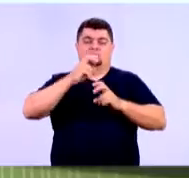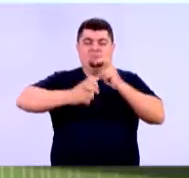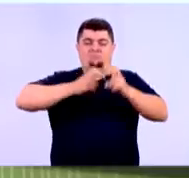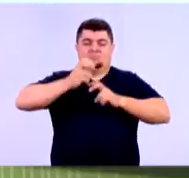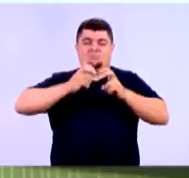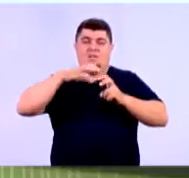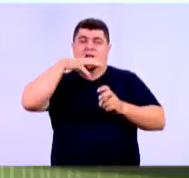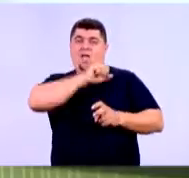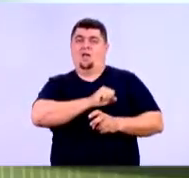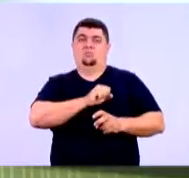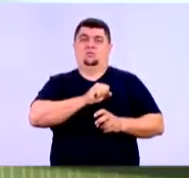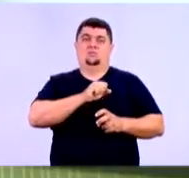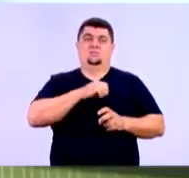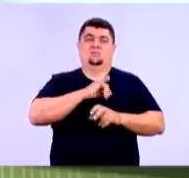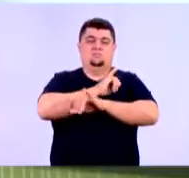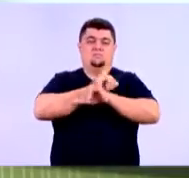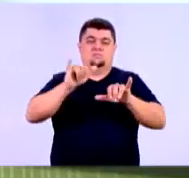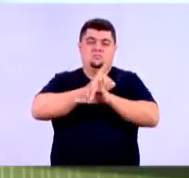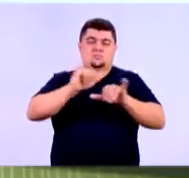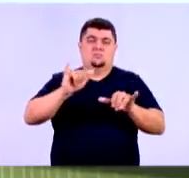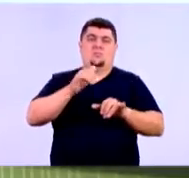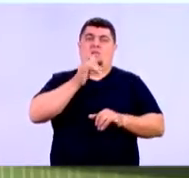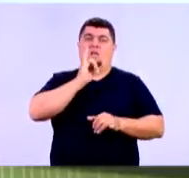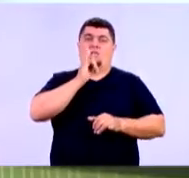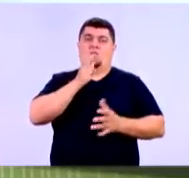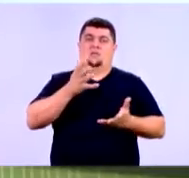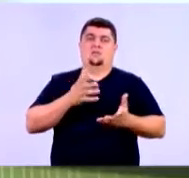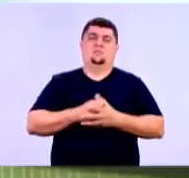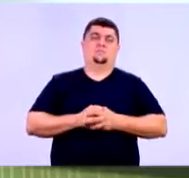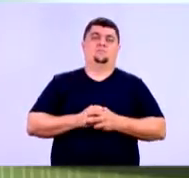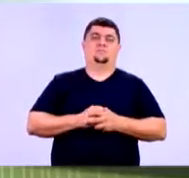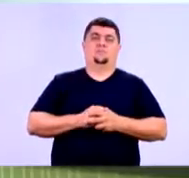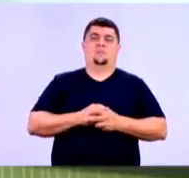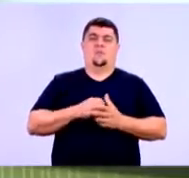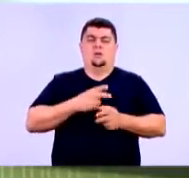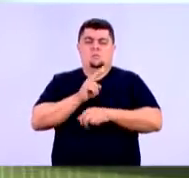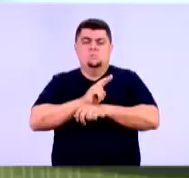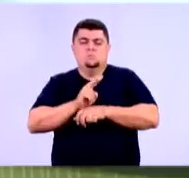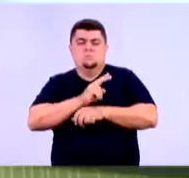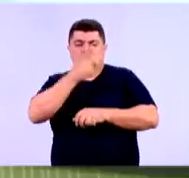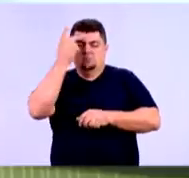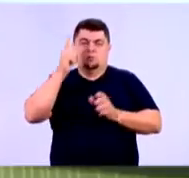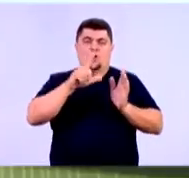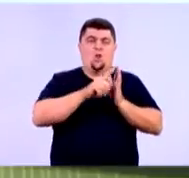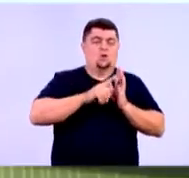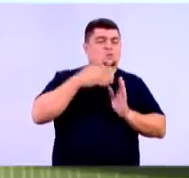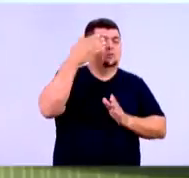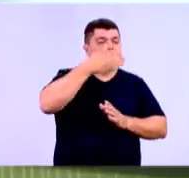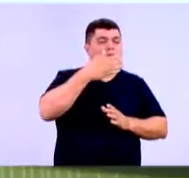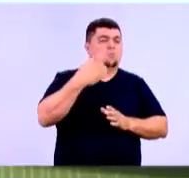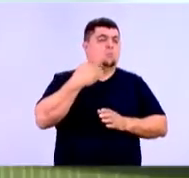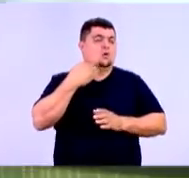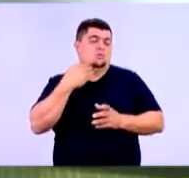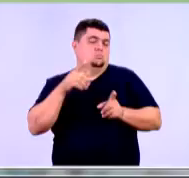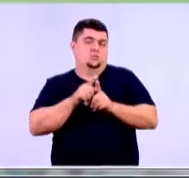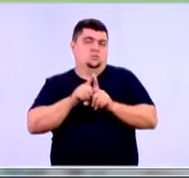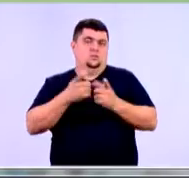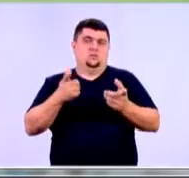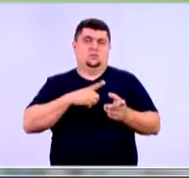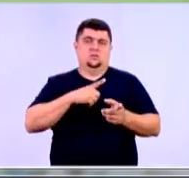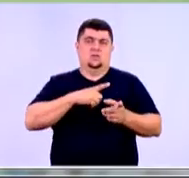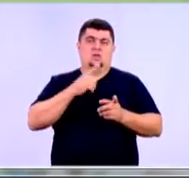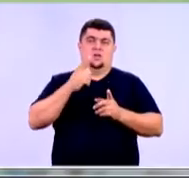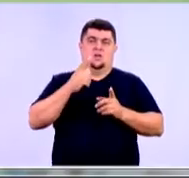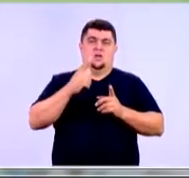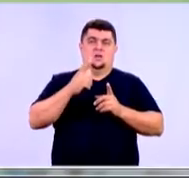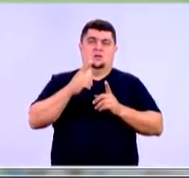informação é disponibilizada para as pessoas que precisam. Por exemplo, para quem vai fazer uma análise gerencial numa loja ou num banco. Esses sistemas estão ligados